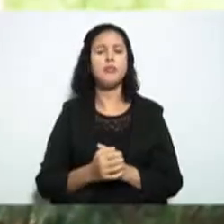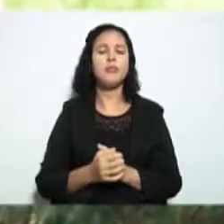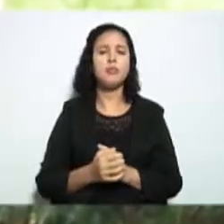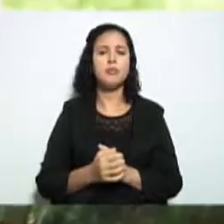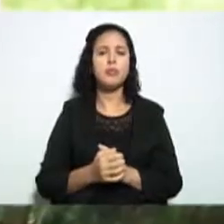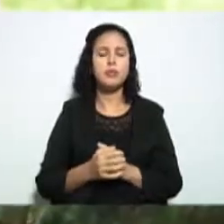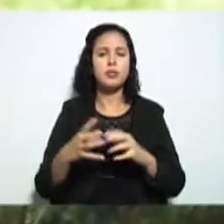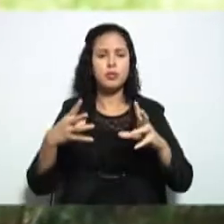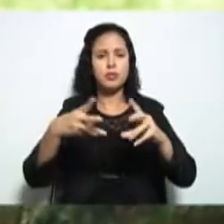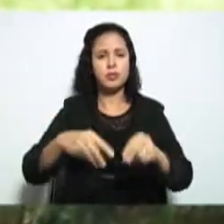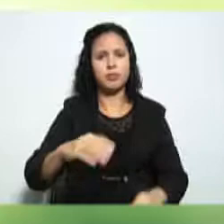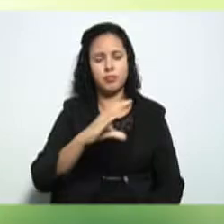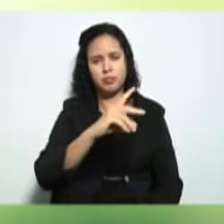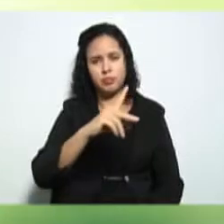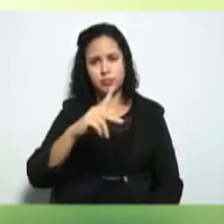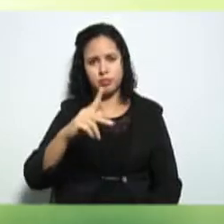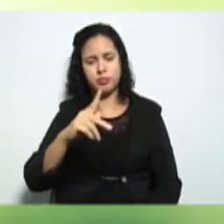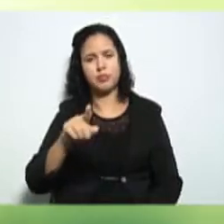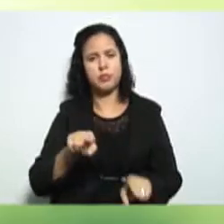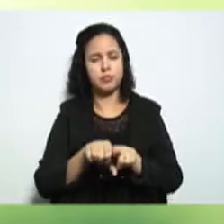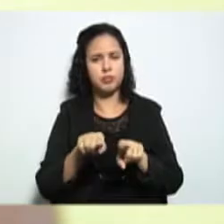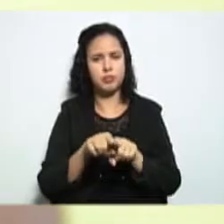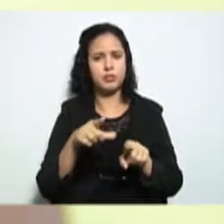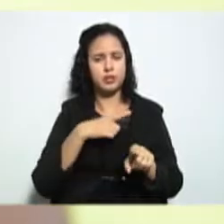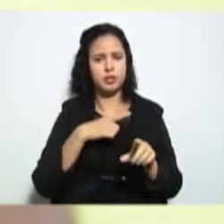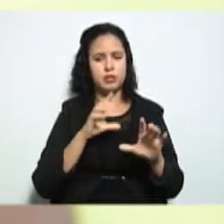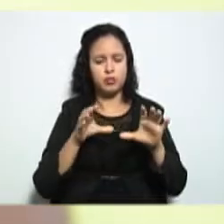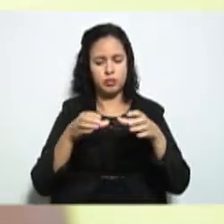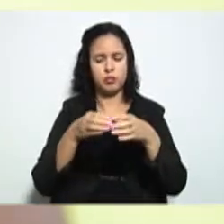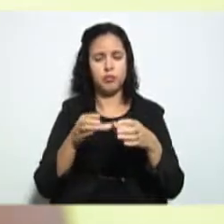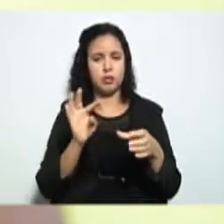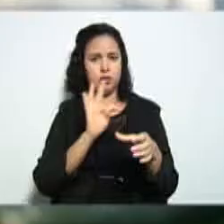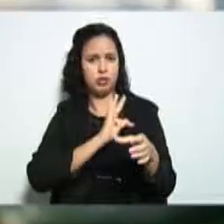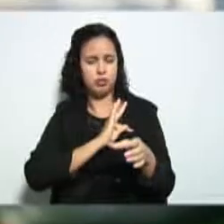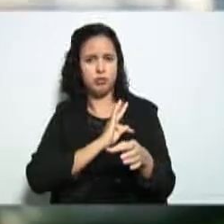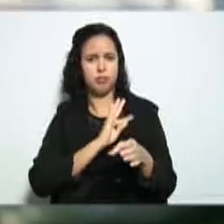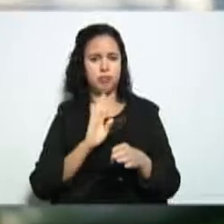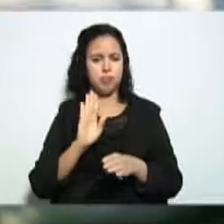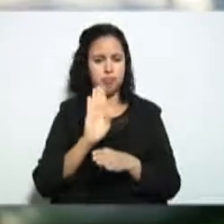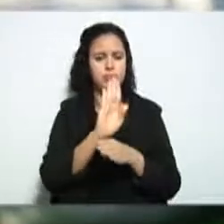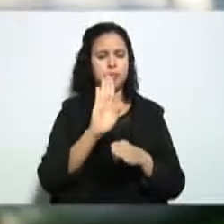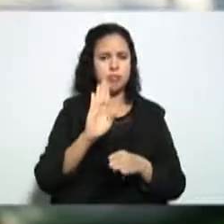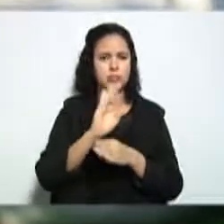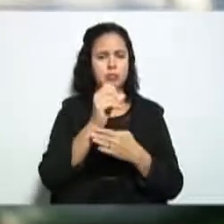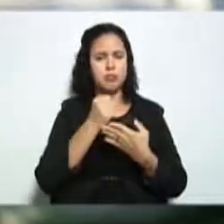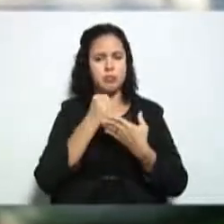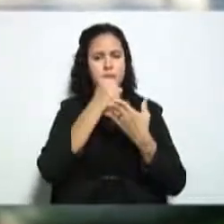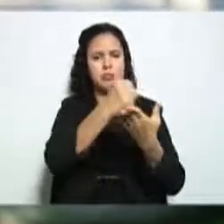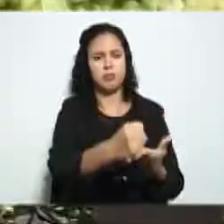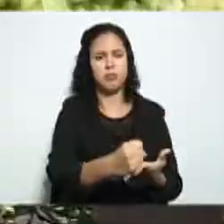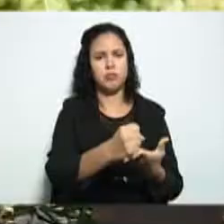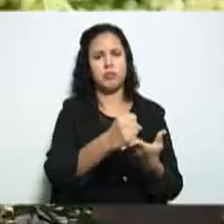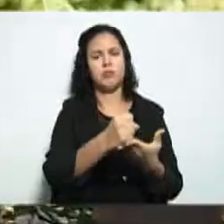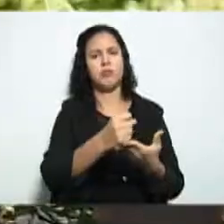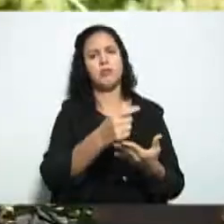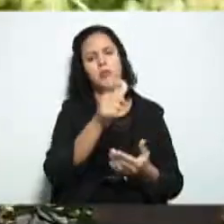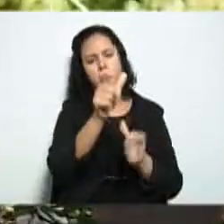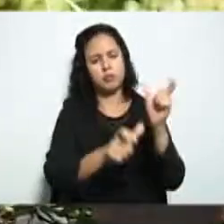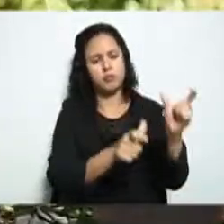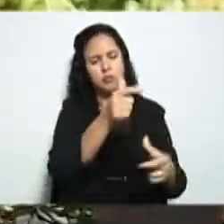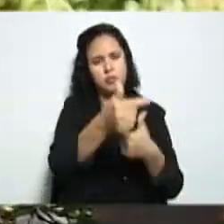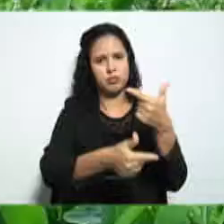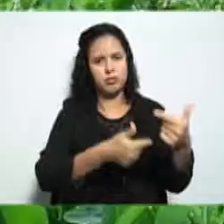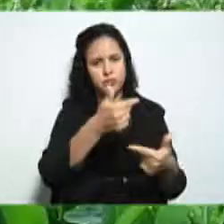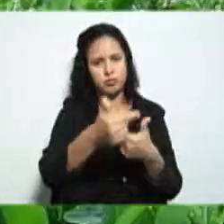cooperativas agropecuárias também mantém uma equipe técnica para dar assistência aos produtores, garantindo mais informação